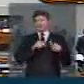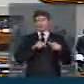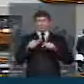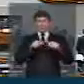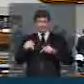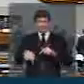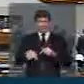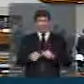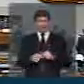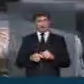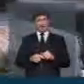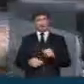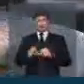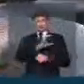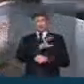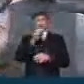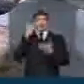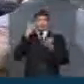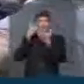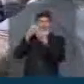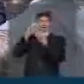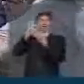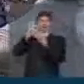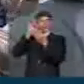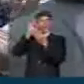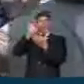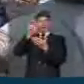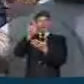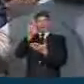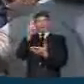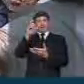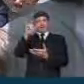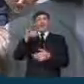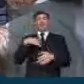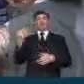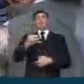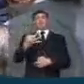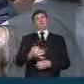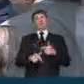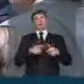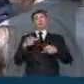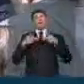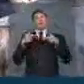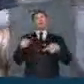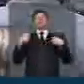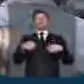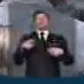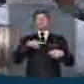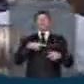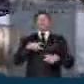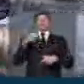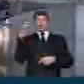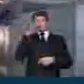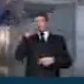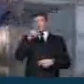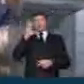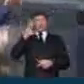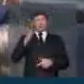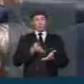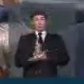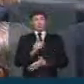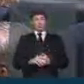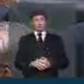trabalho coordenado pela deputada Jandira Fegali foi excelente. É um projeto que precisa ter celeridade. Então